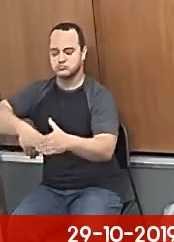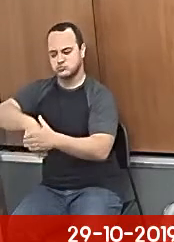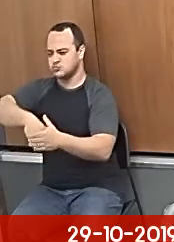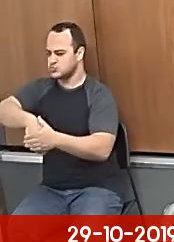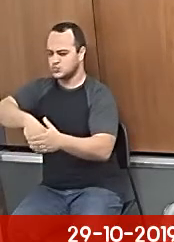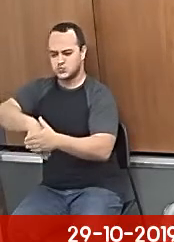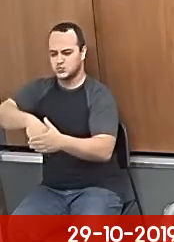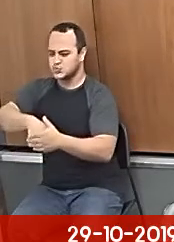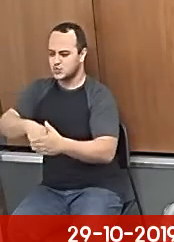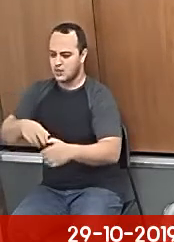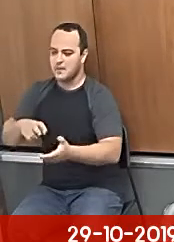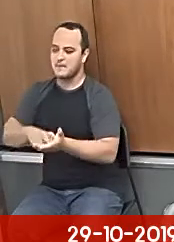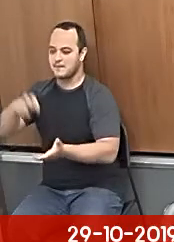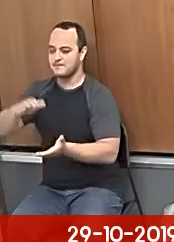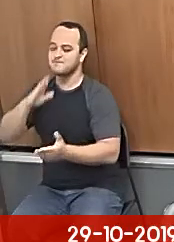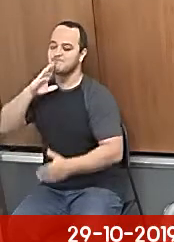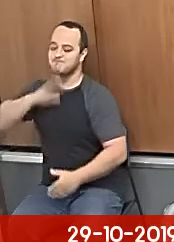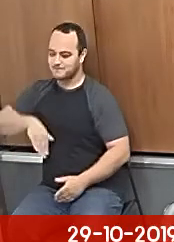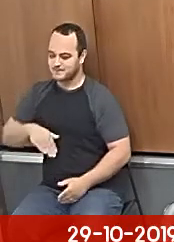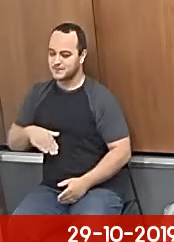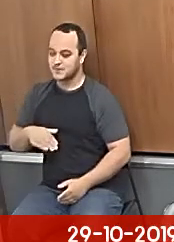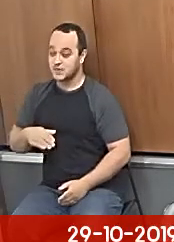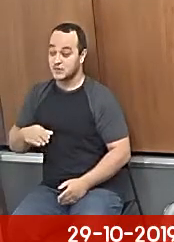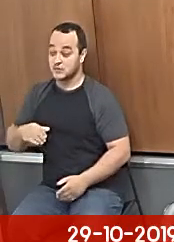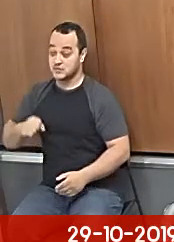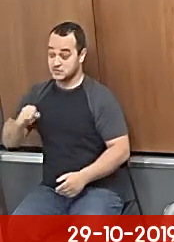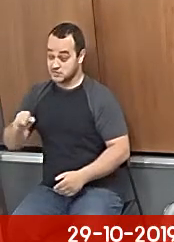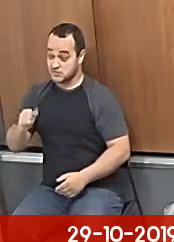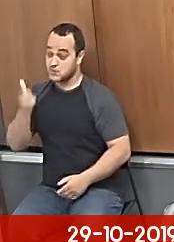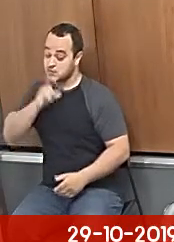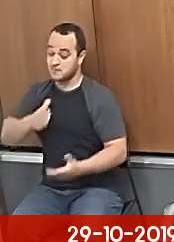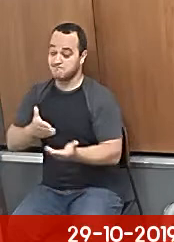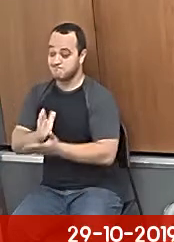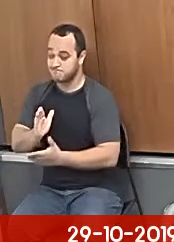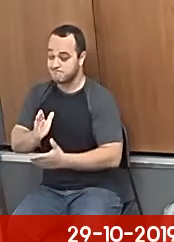jogos que nós vamos jogar em 4 dias.